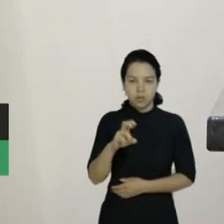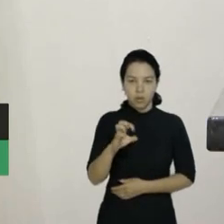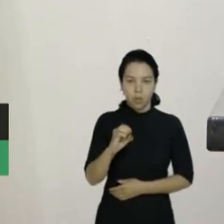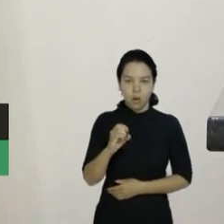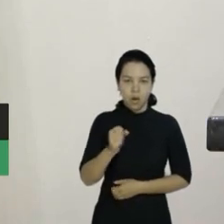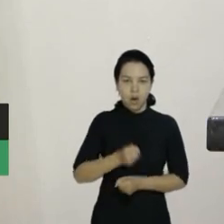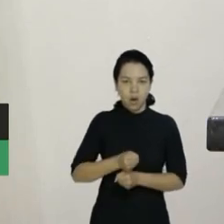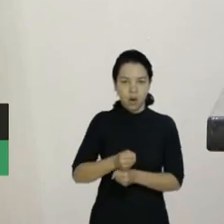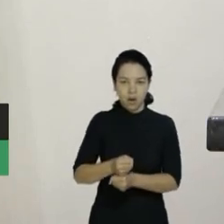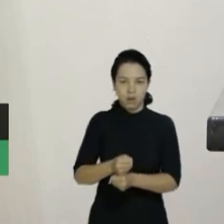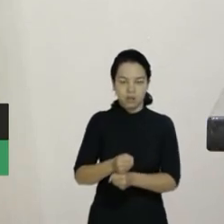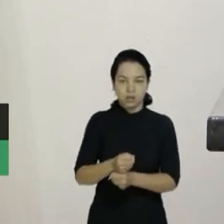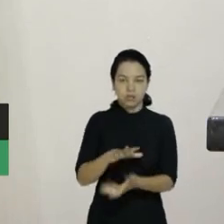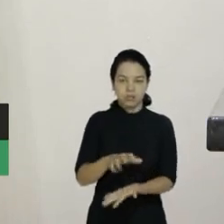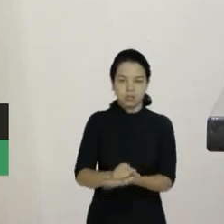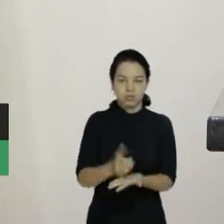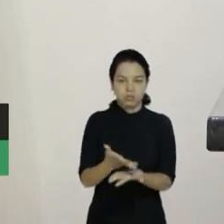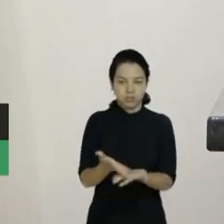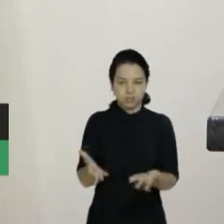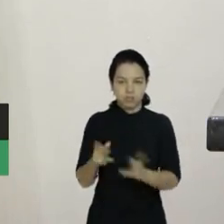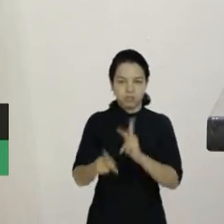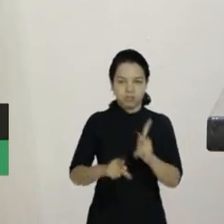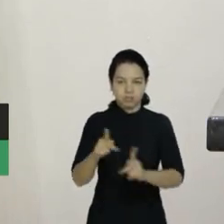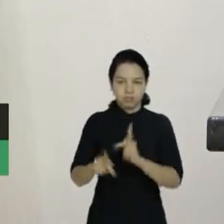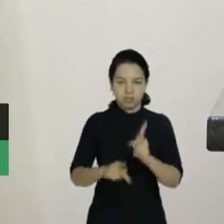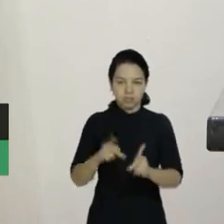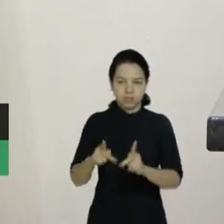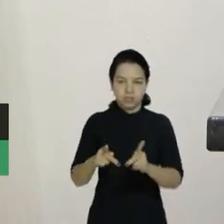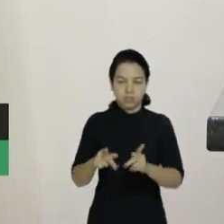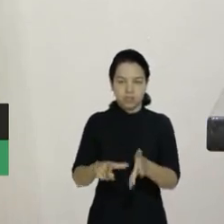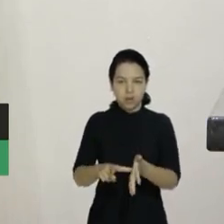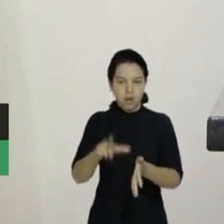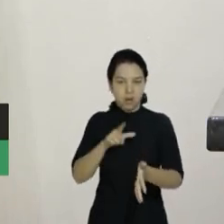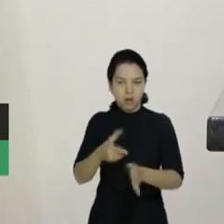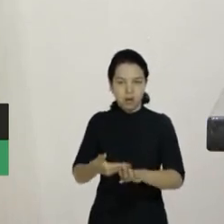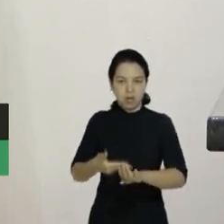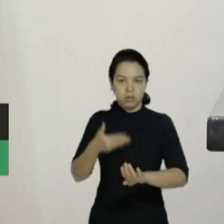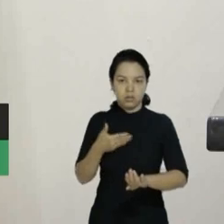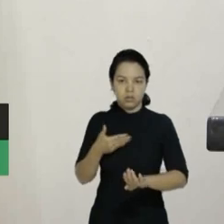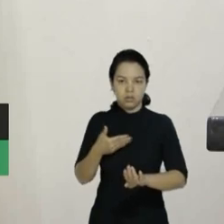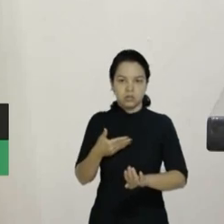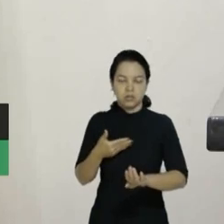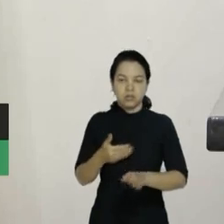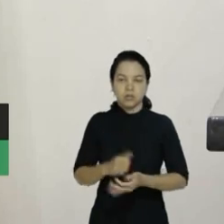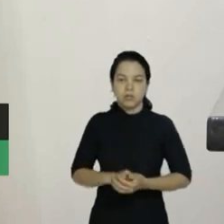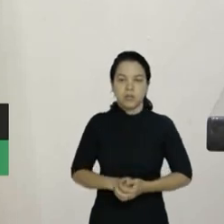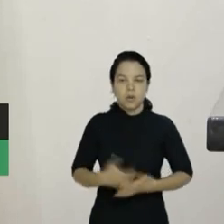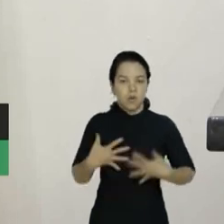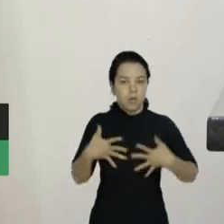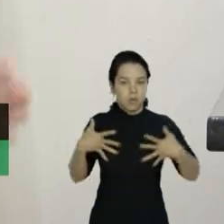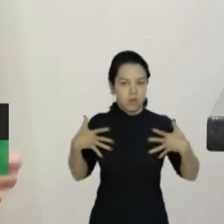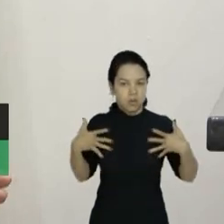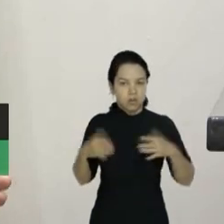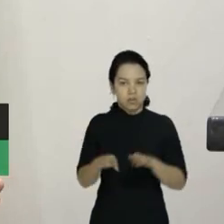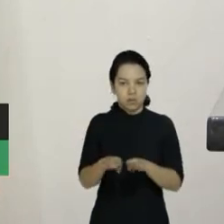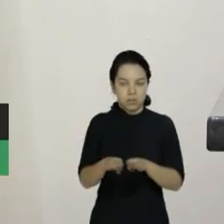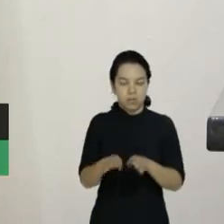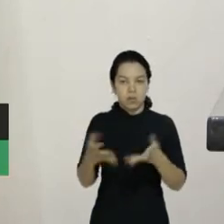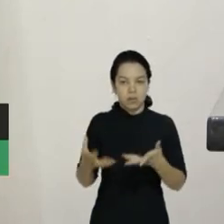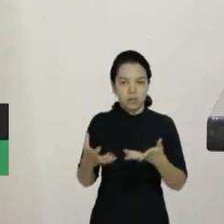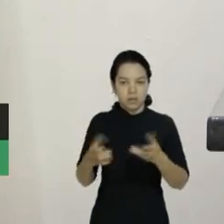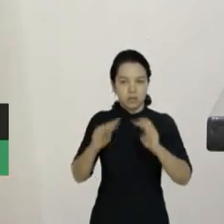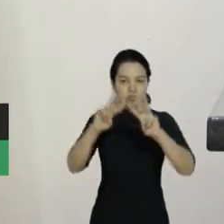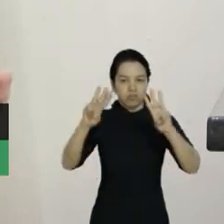gente e pelos que nos antecederam. E essa homenagem eu queria que também fosse no museu e na